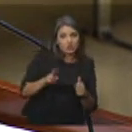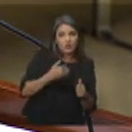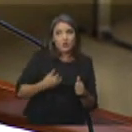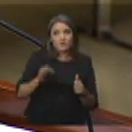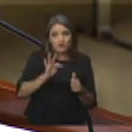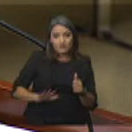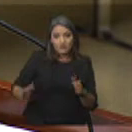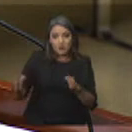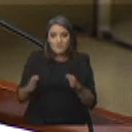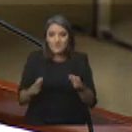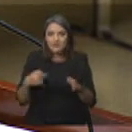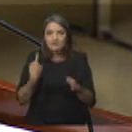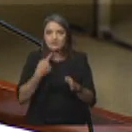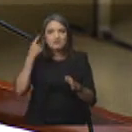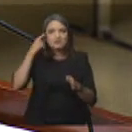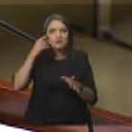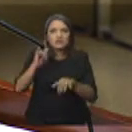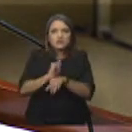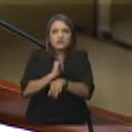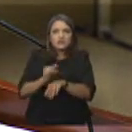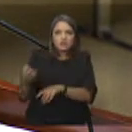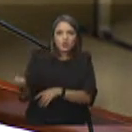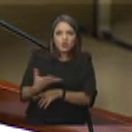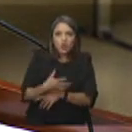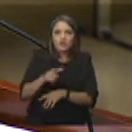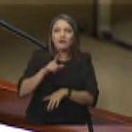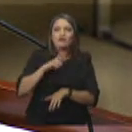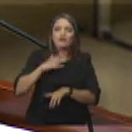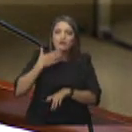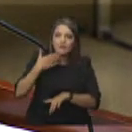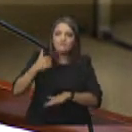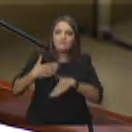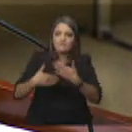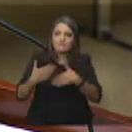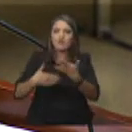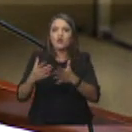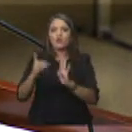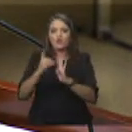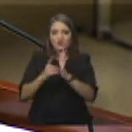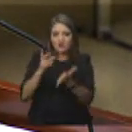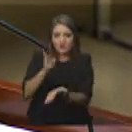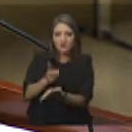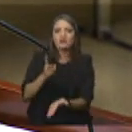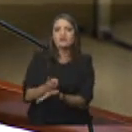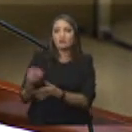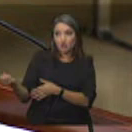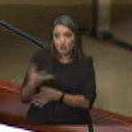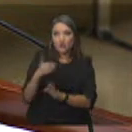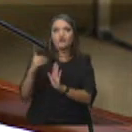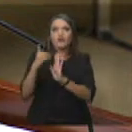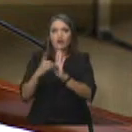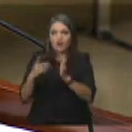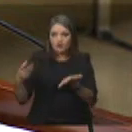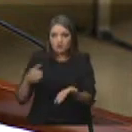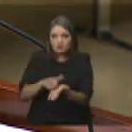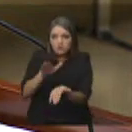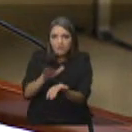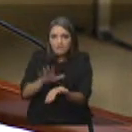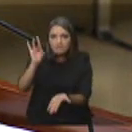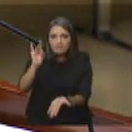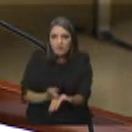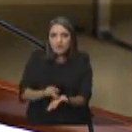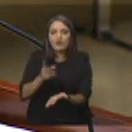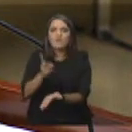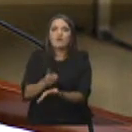possamos encontrar um novo caminho ou melhorias para que o decreto seja mantido ou para que um novo decreto venha, para que possamos manter